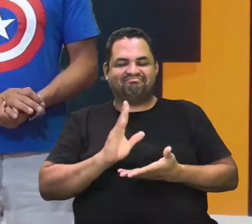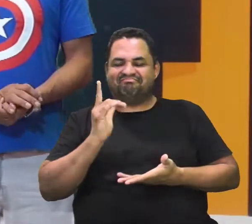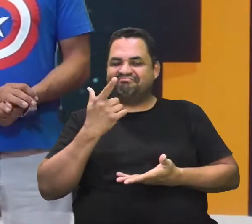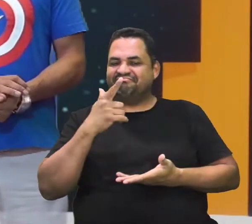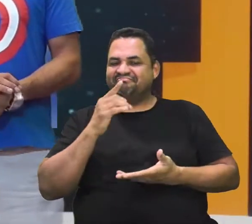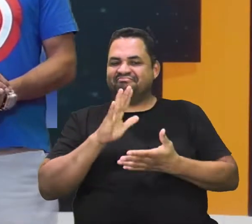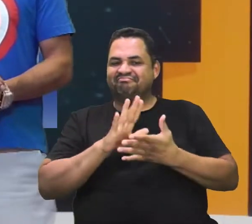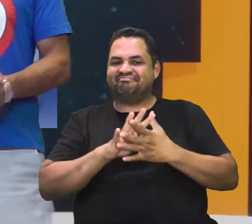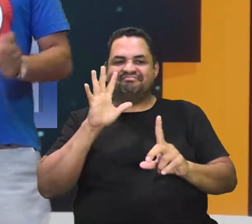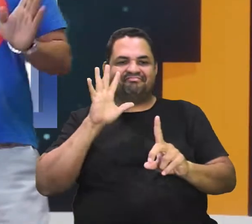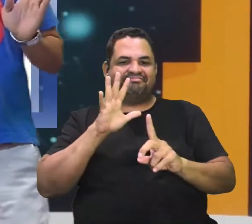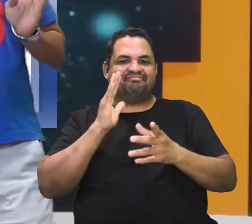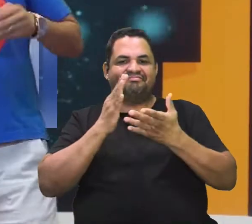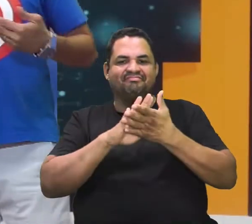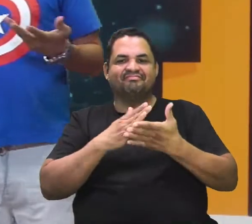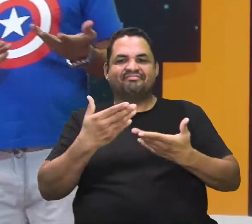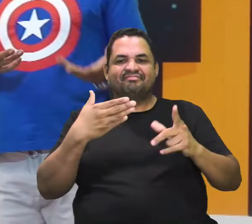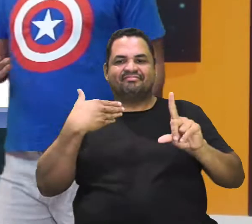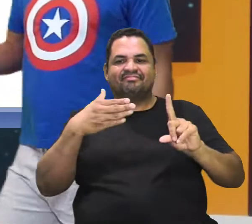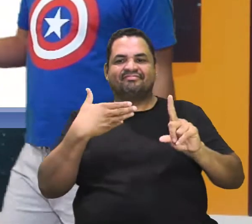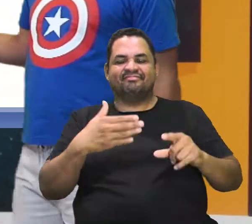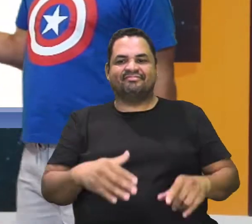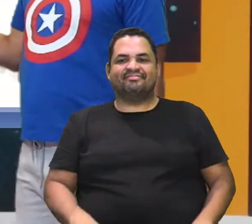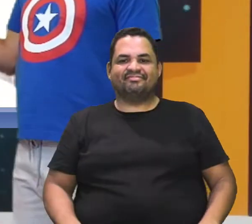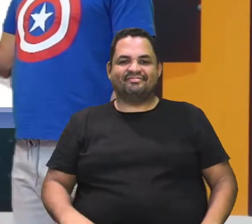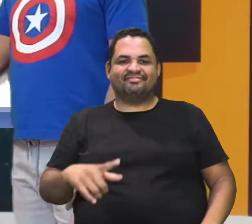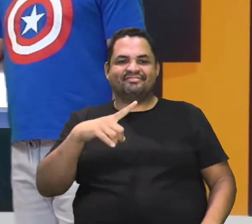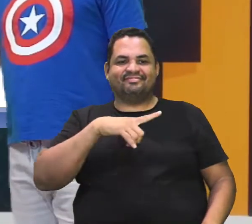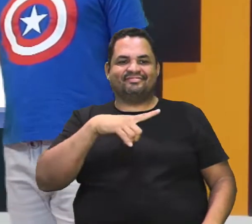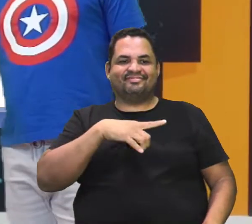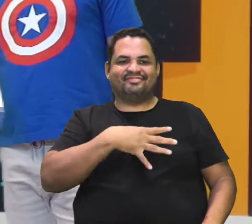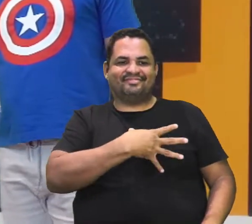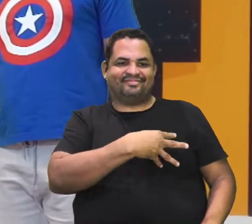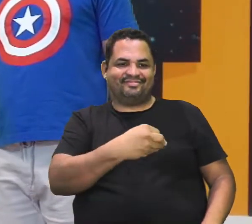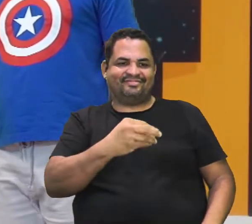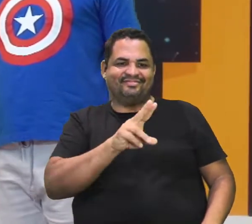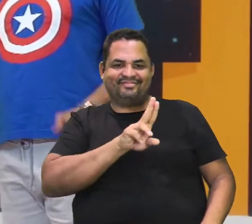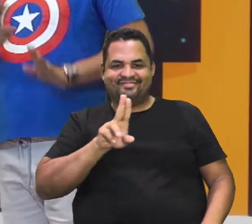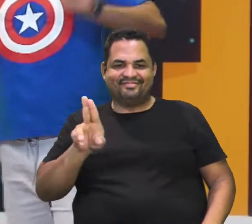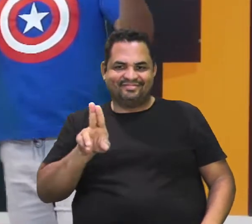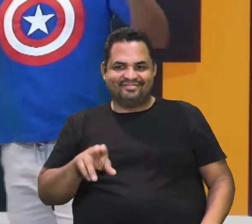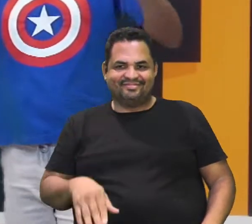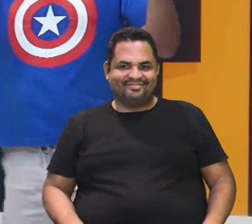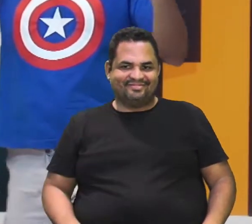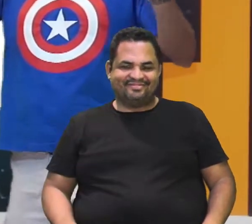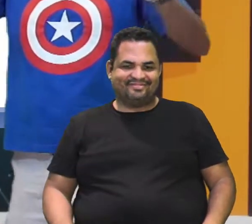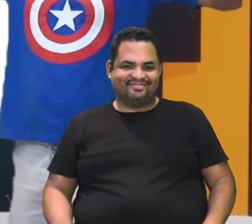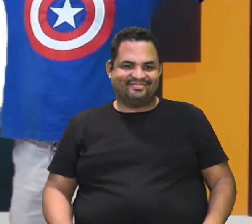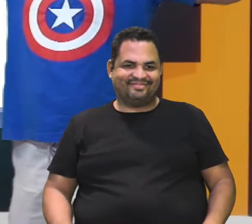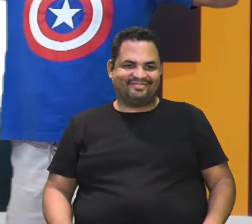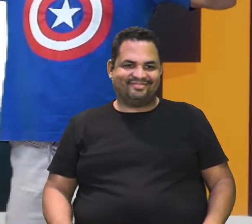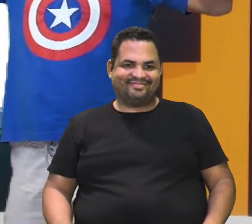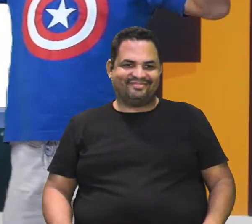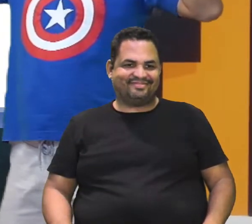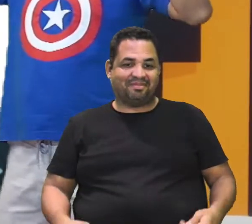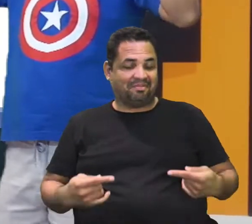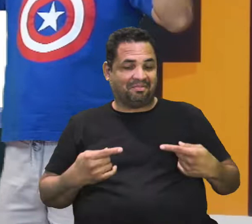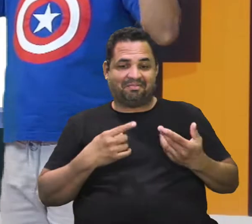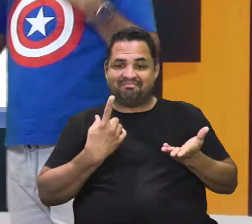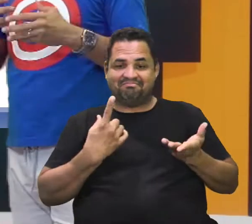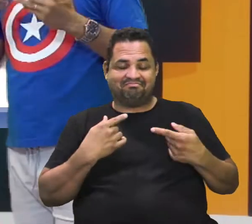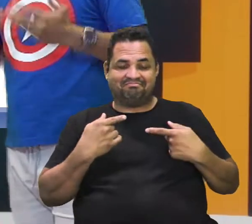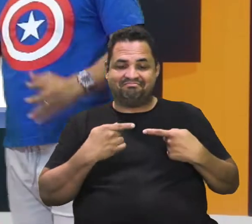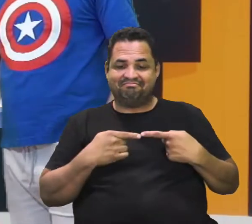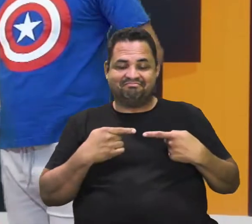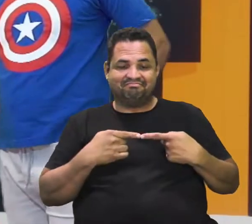influência nenhuma nesse slide. Apesar de ter uma filha com esse nome aqui, não tem... coincidência. Coincidências